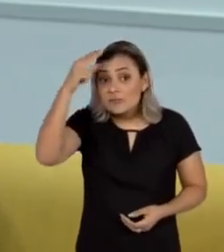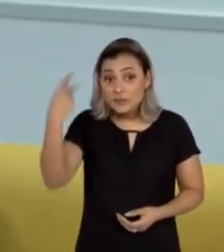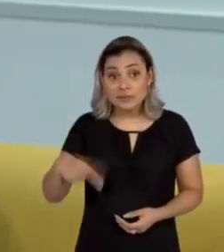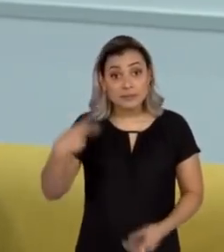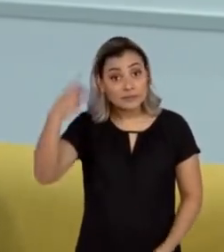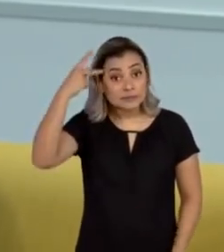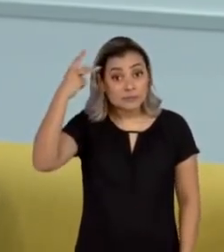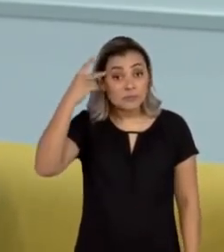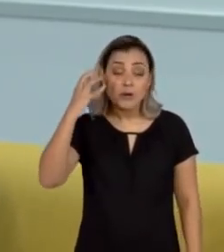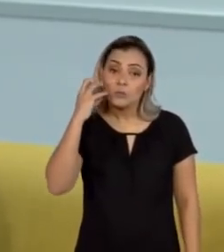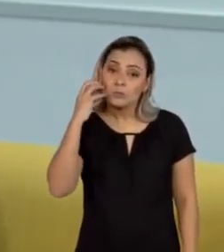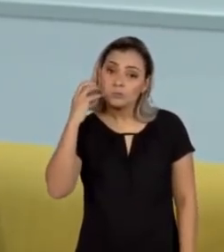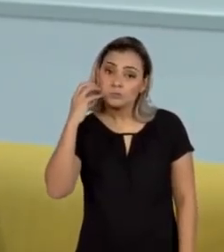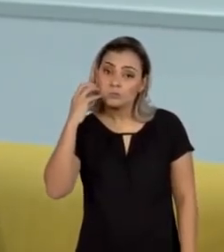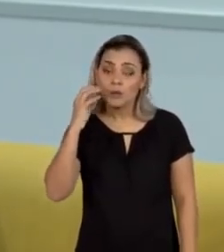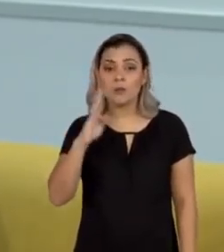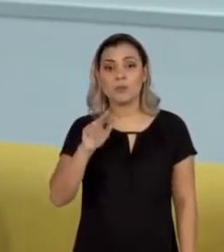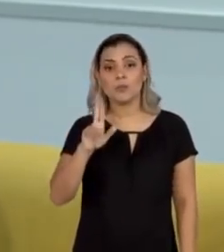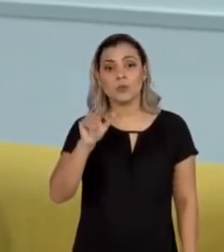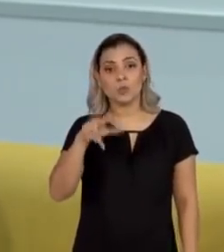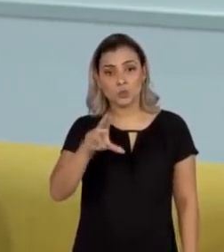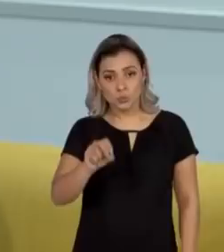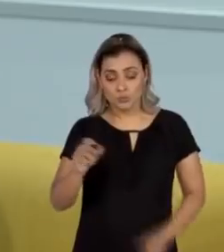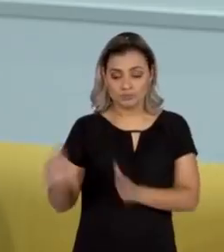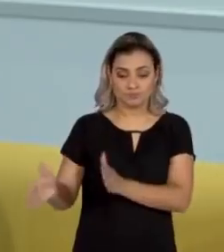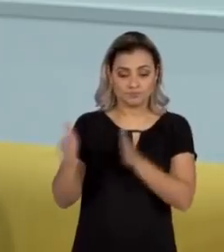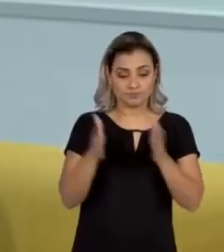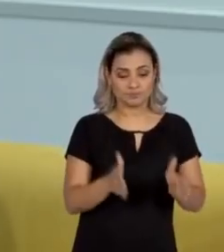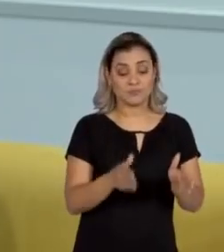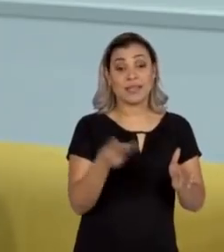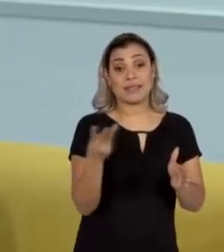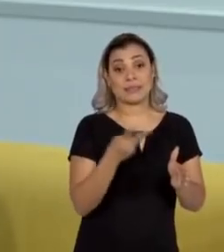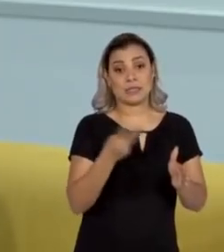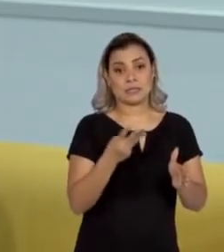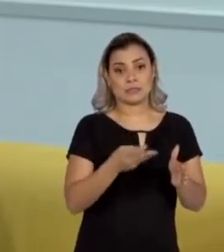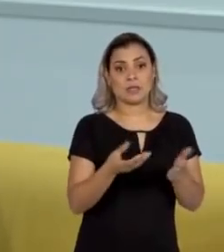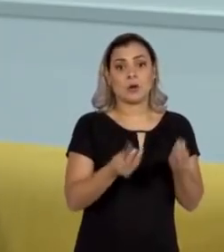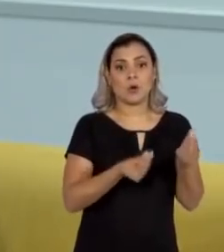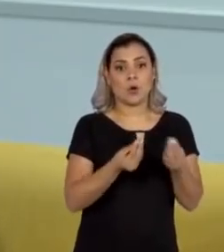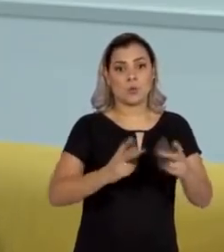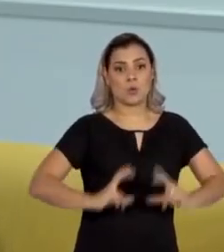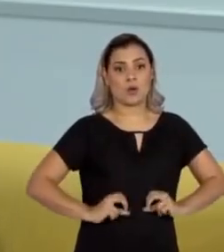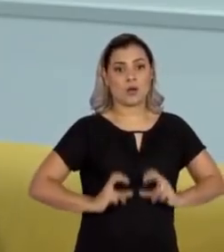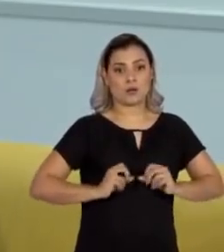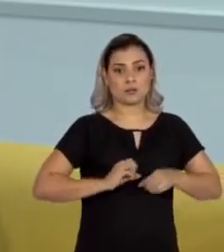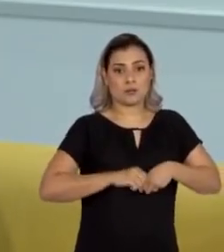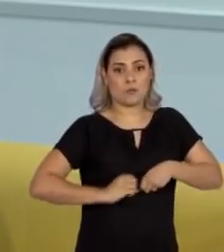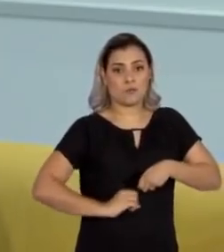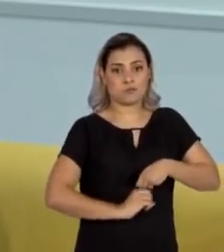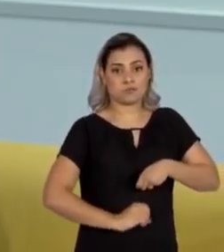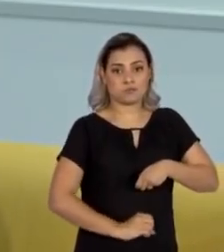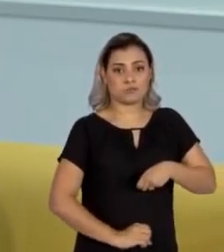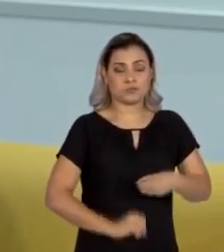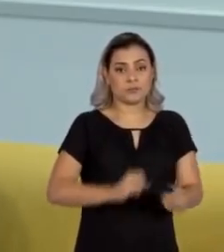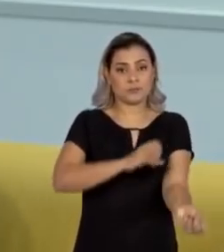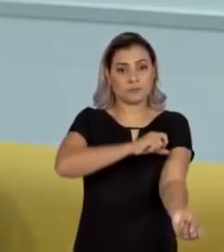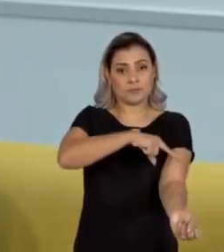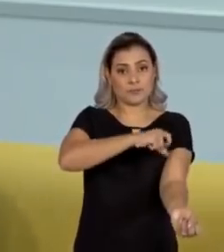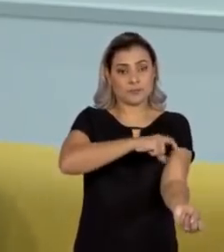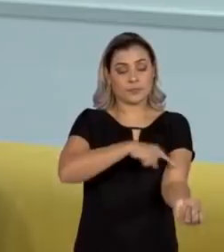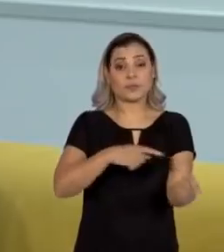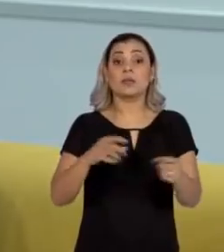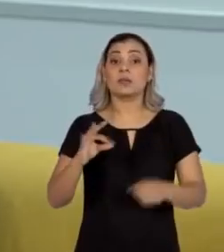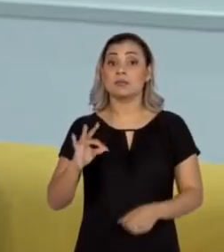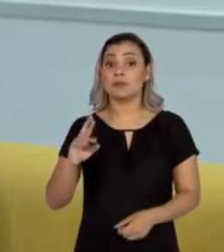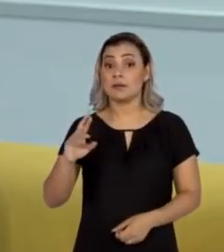Paulo, Bruno Covas, dá início à terceira etapa do tratamento contra um câncer no sistema digestivo. E o Tribunal Superior